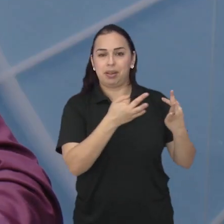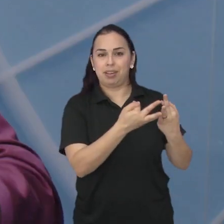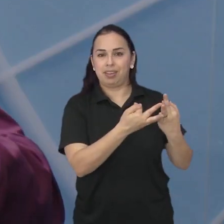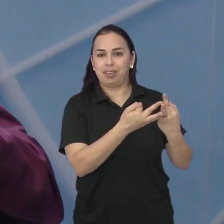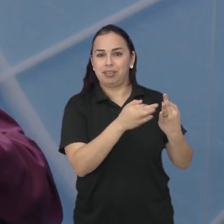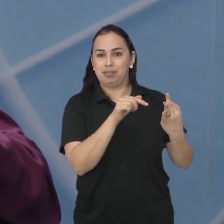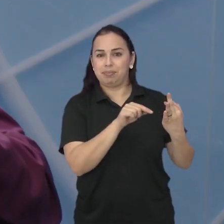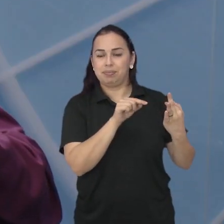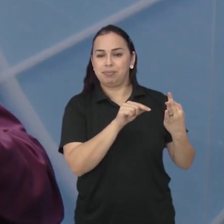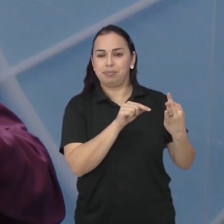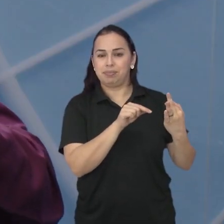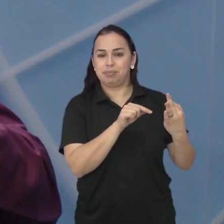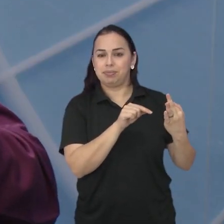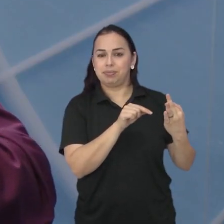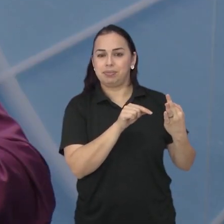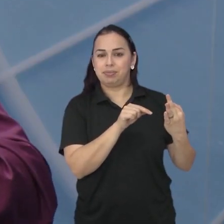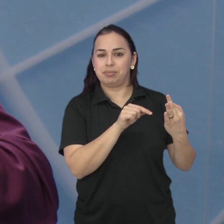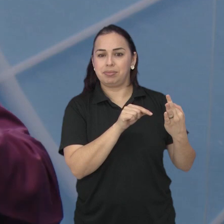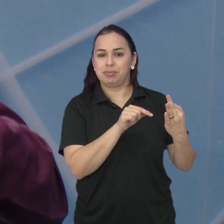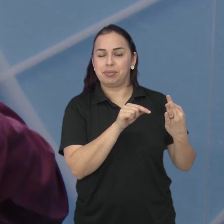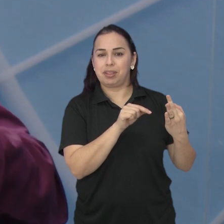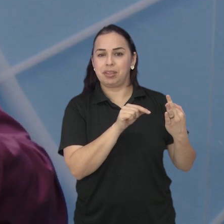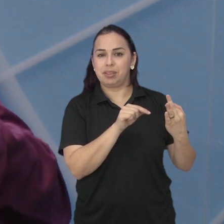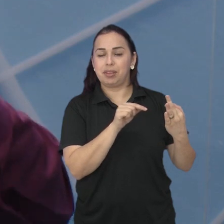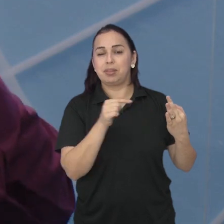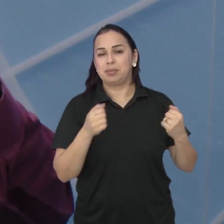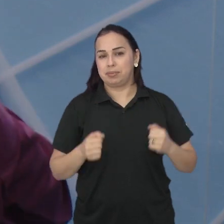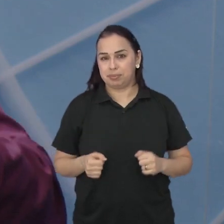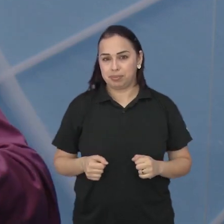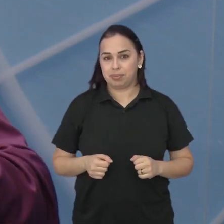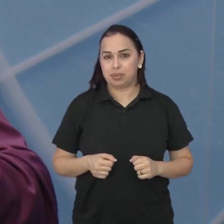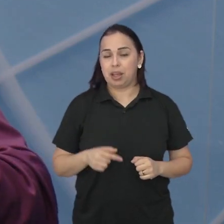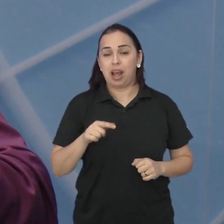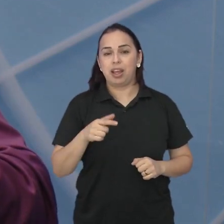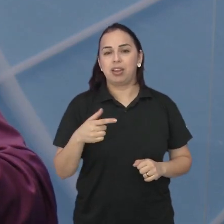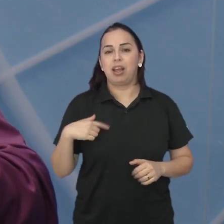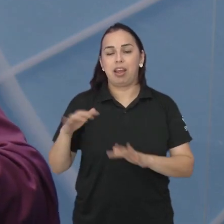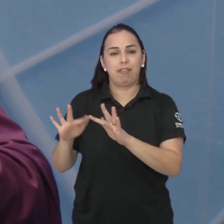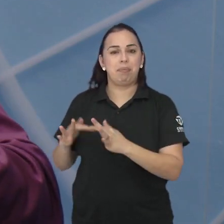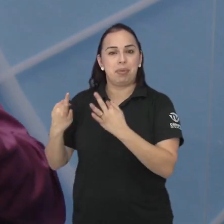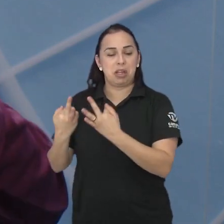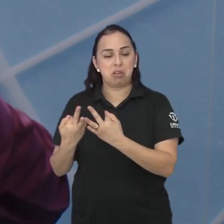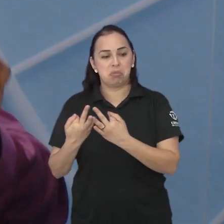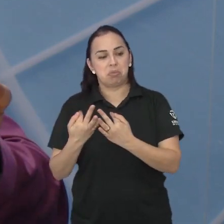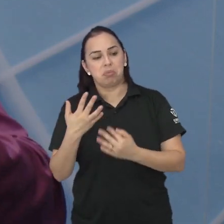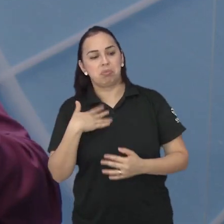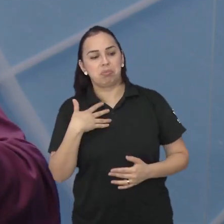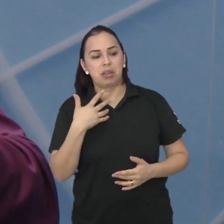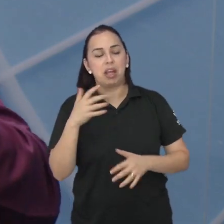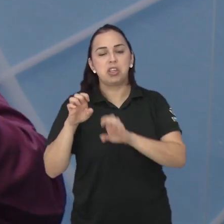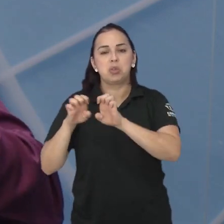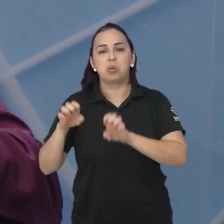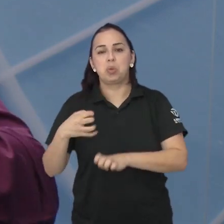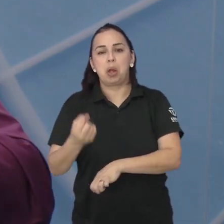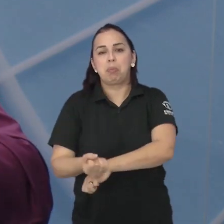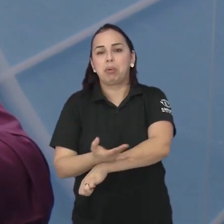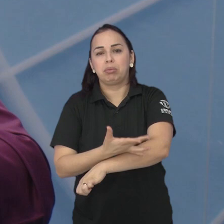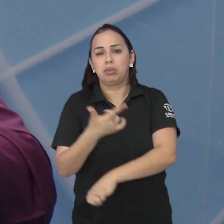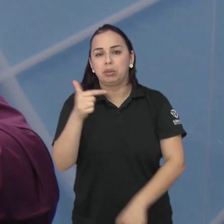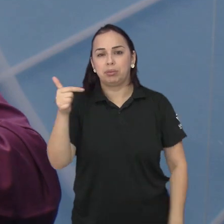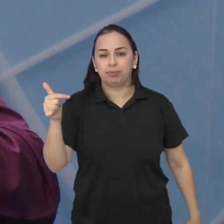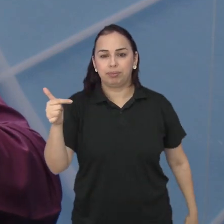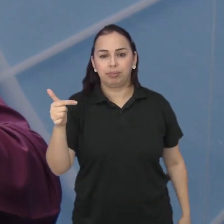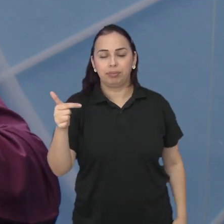não estão preparadas para literalmente ter seu filho, ter sua estrutura emocional. E aí, às vezes, começa a se pensar,